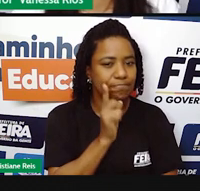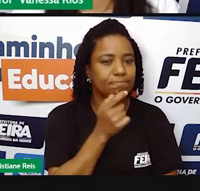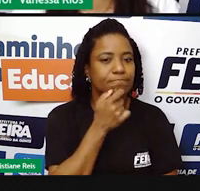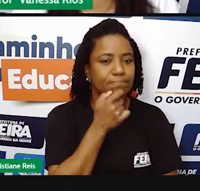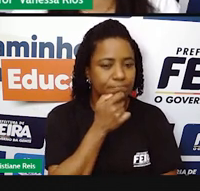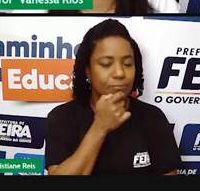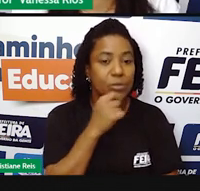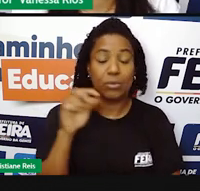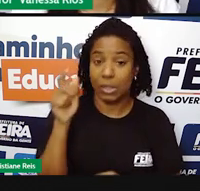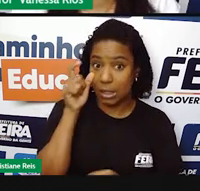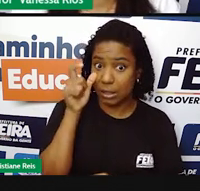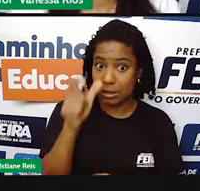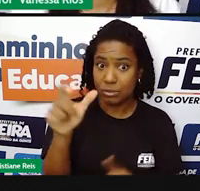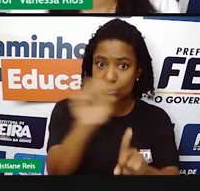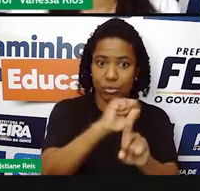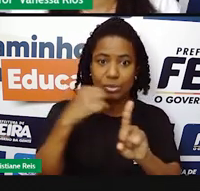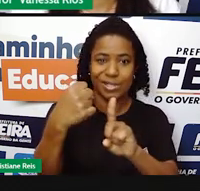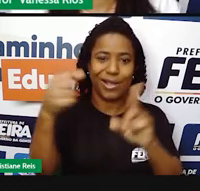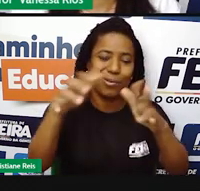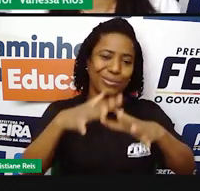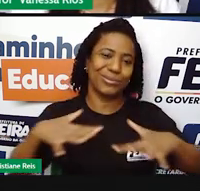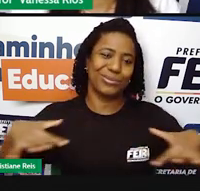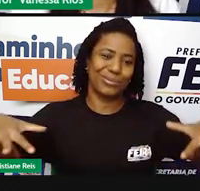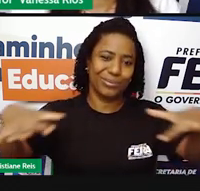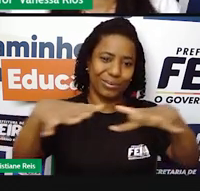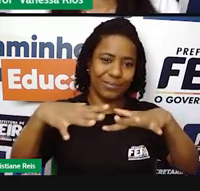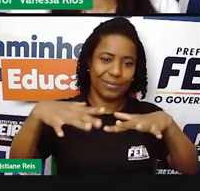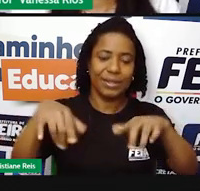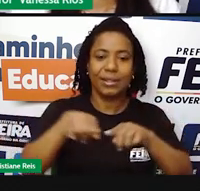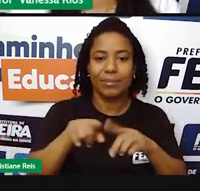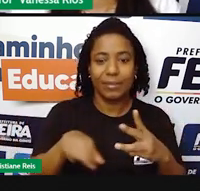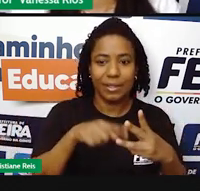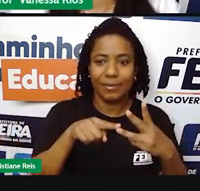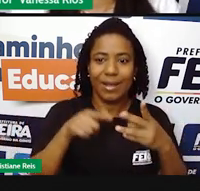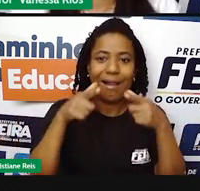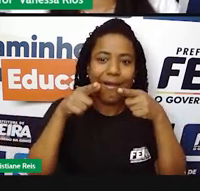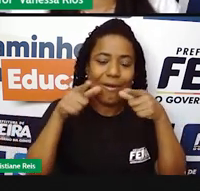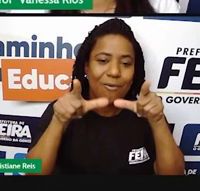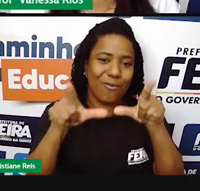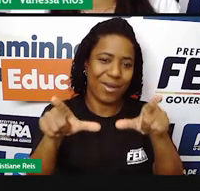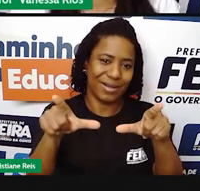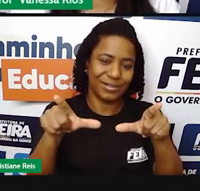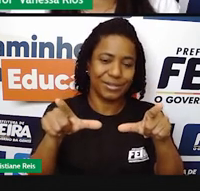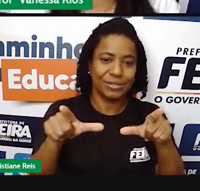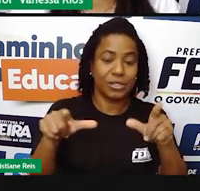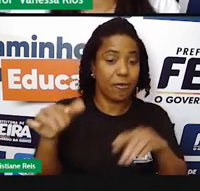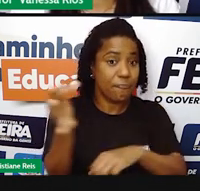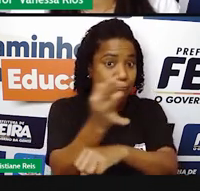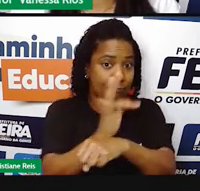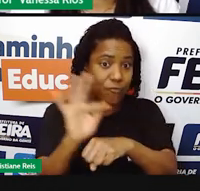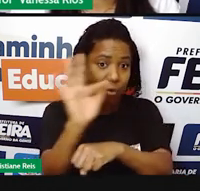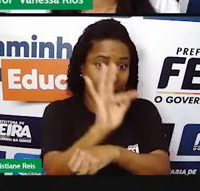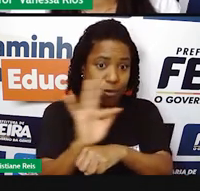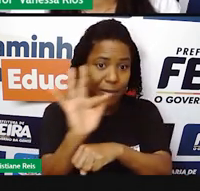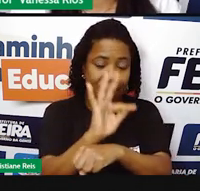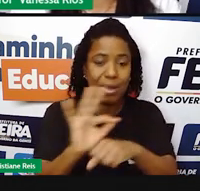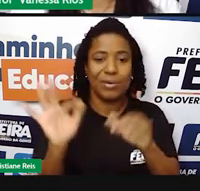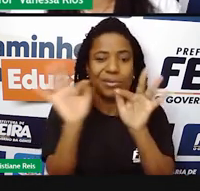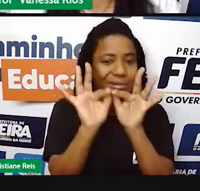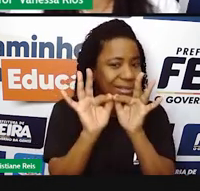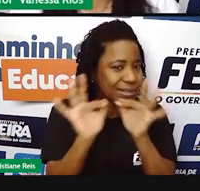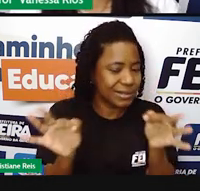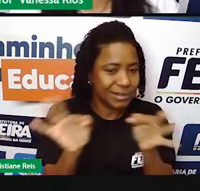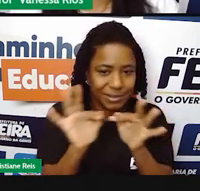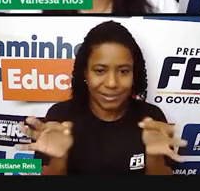né, sociais. Tem também uma linguagem formal, uma linguagem simples, clara e dinâmica. É